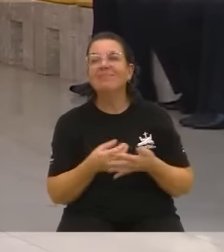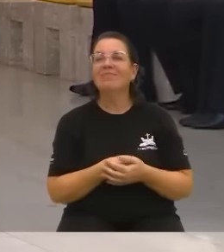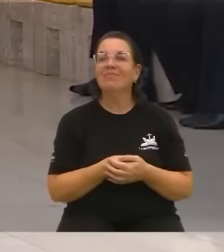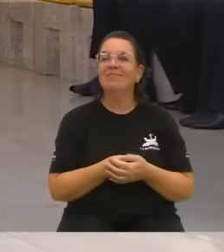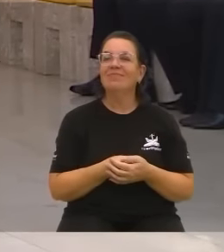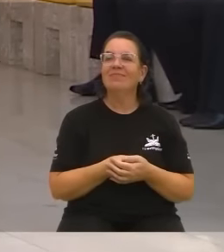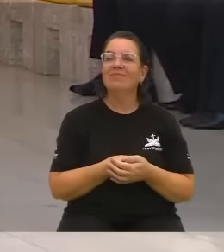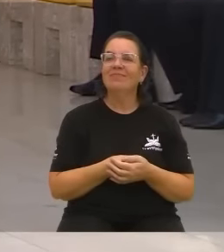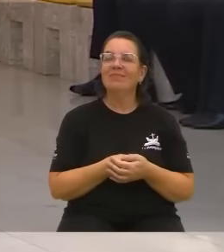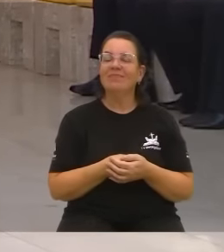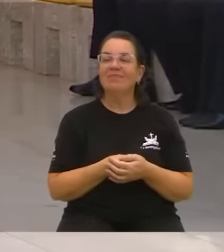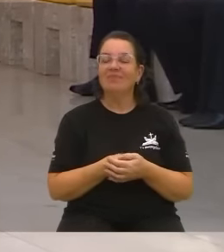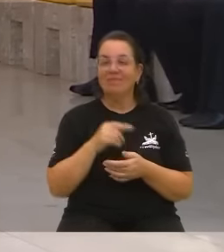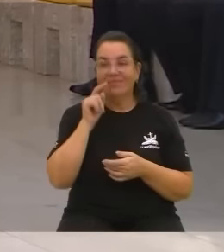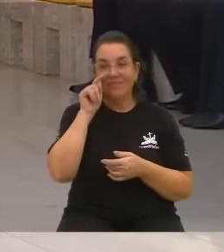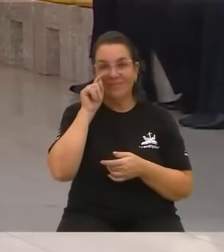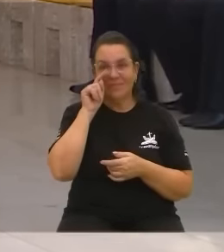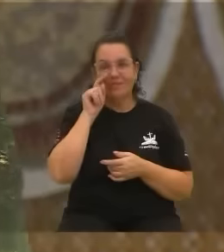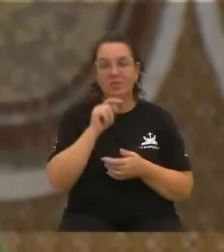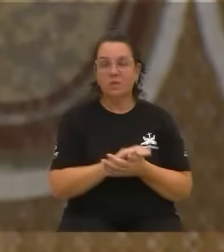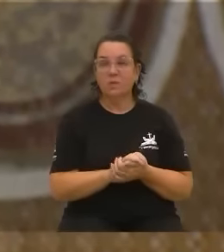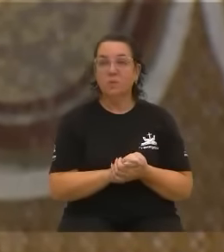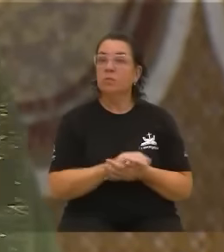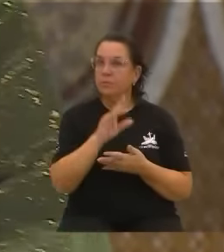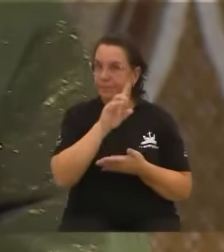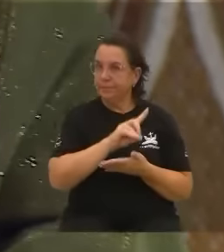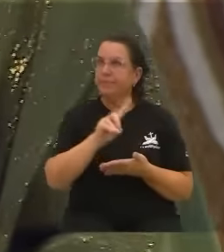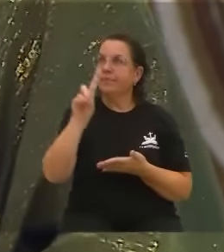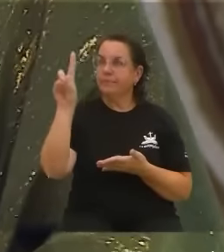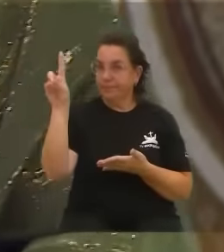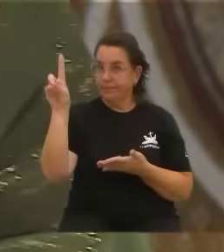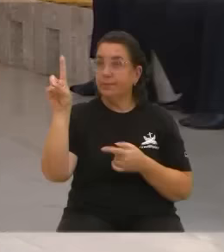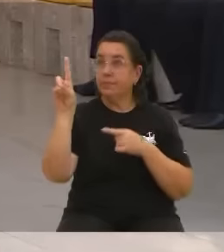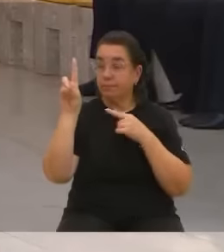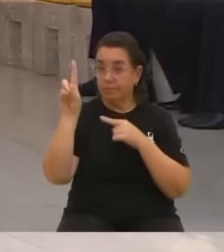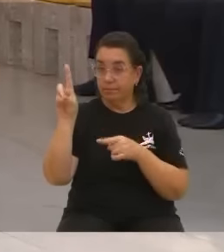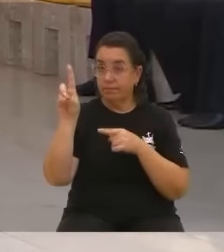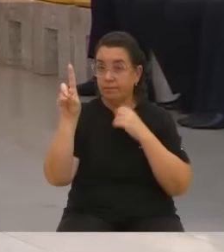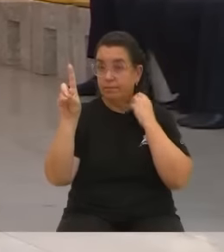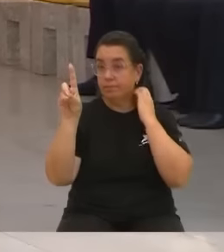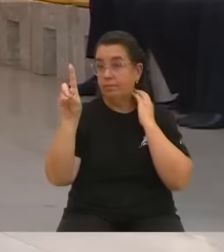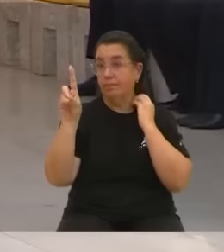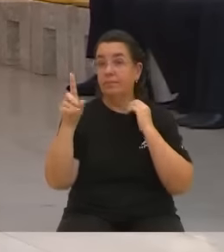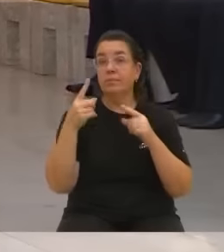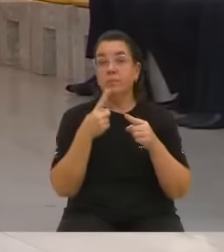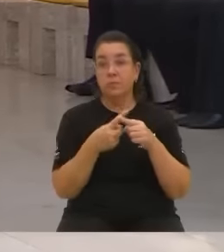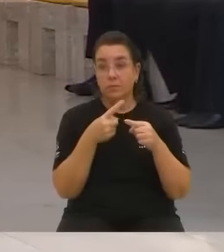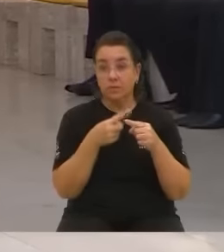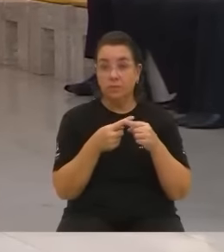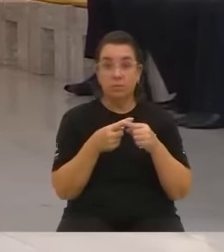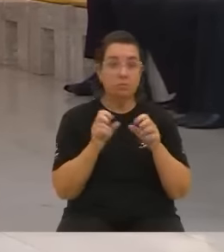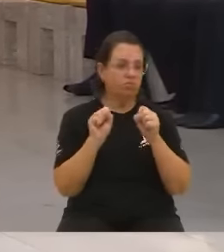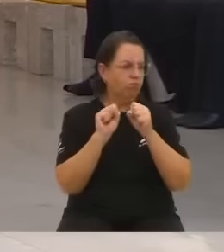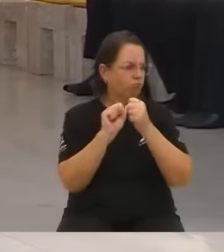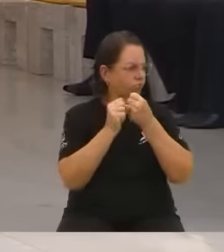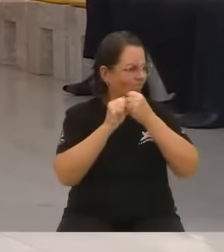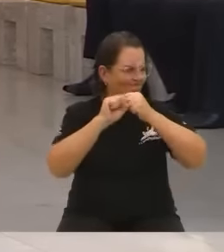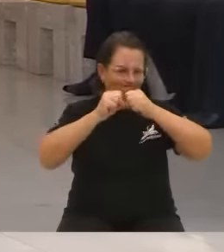E continua dizendo que Deus, exatamente por ser grande